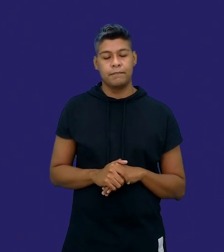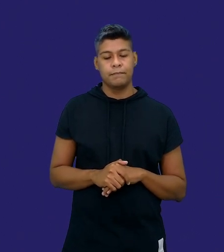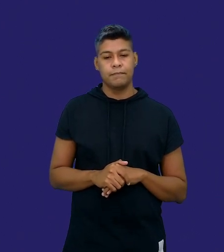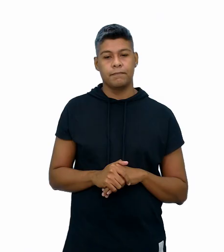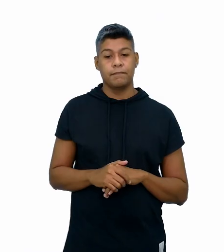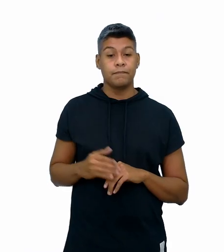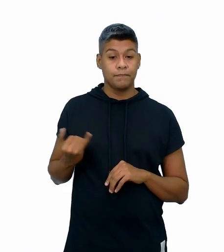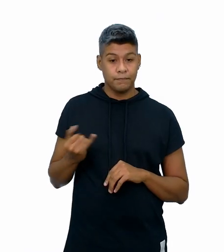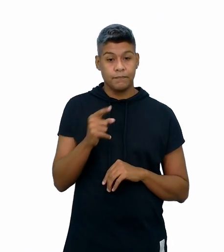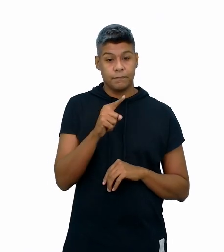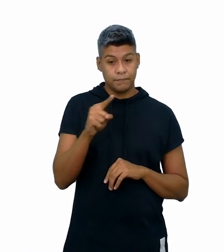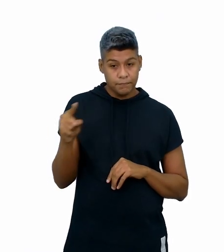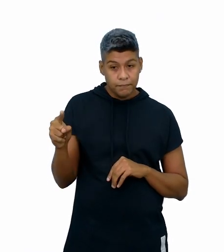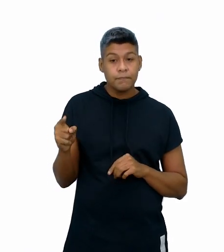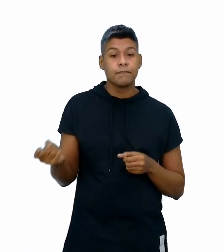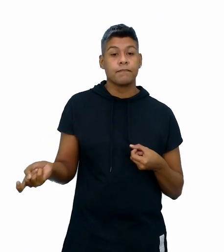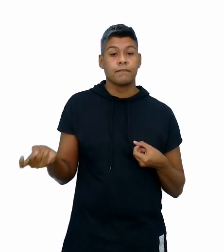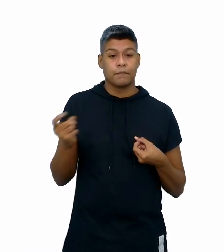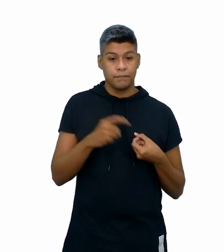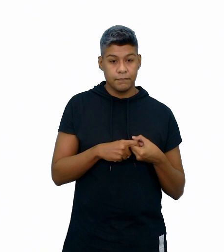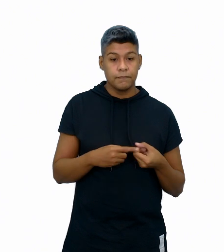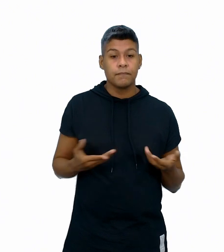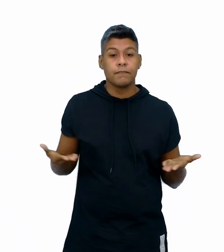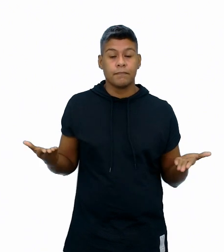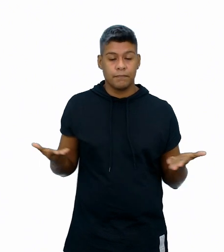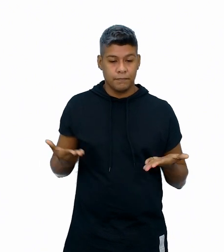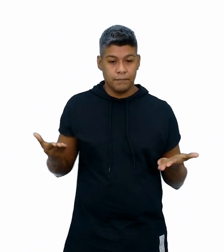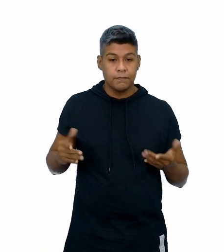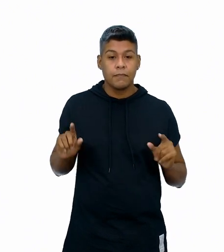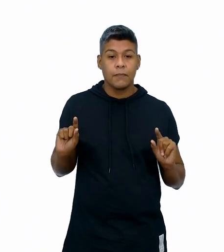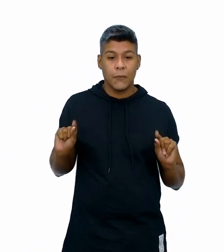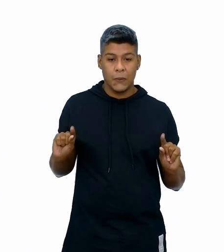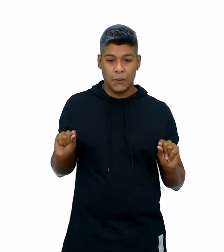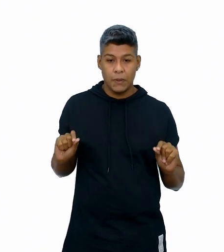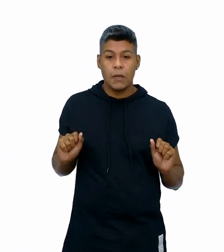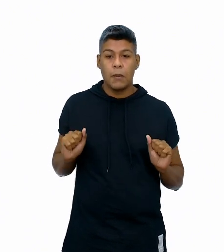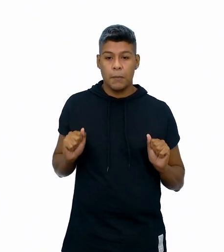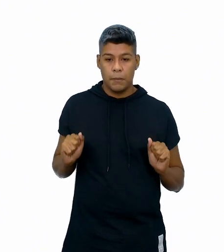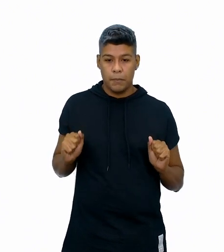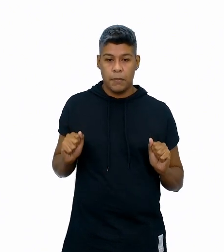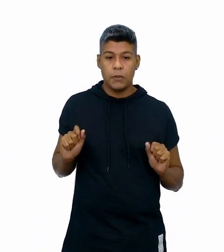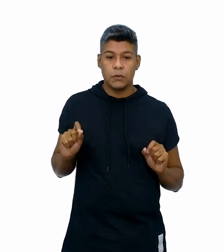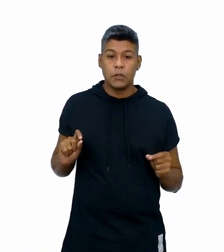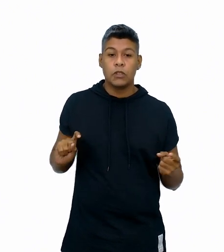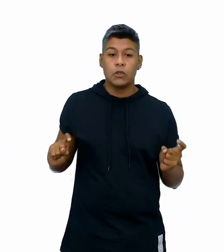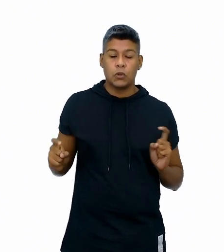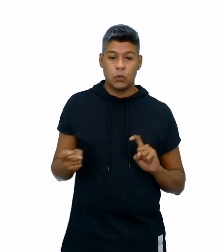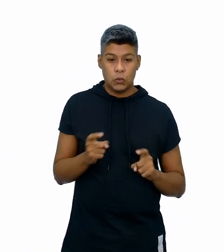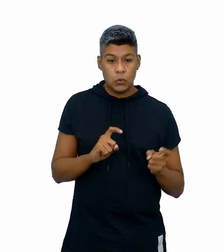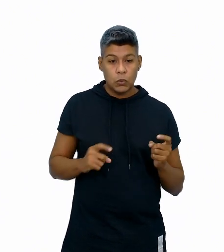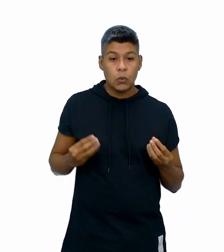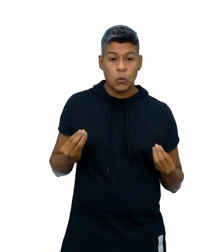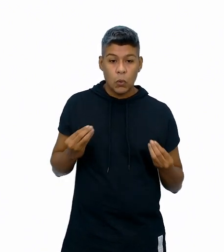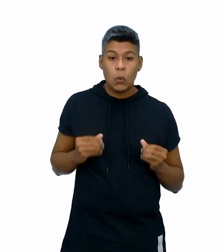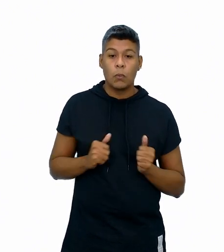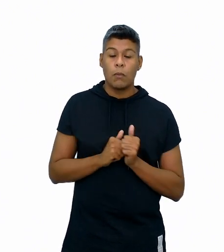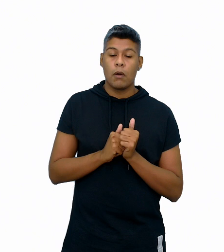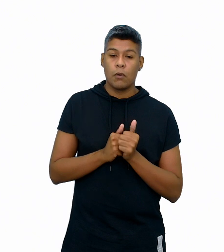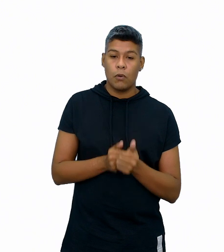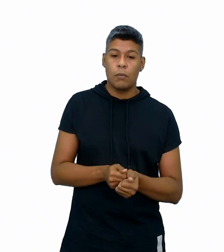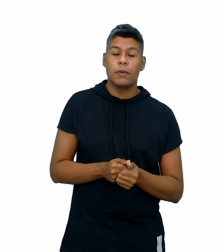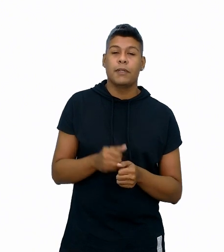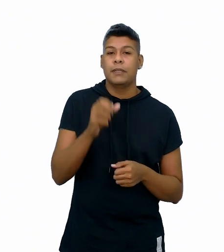Então, é importante vocês recuperarem agora, que vocês possam discutir aí como acompanhar